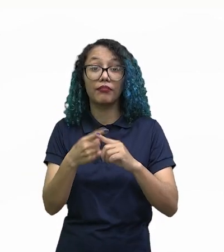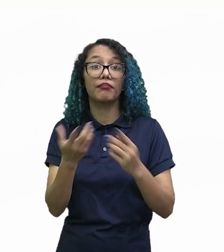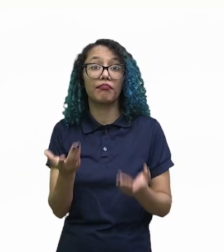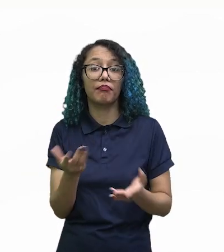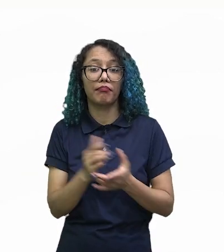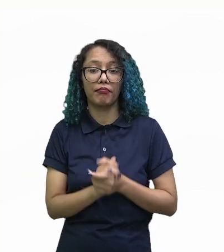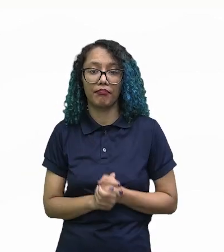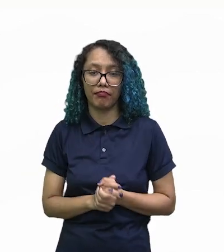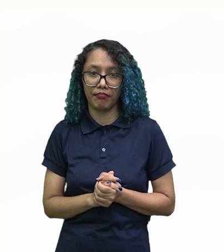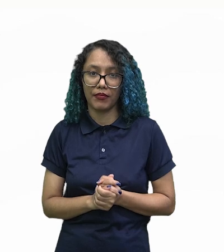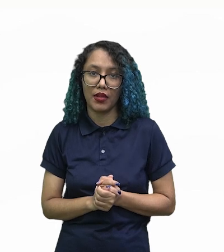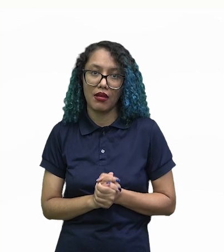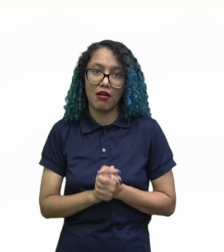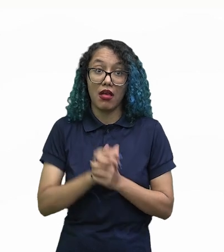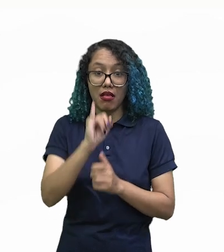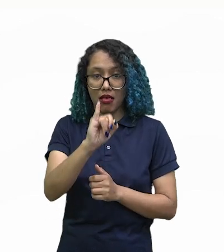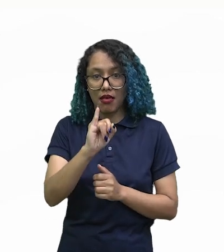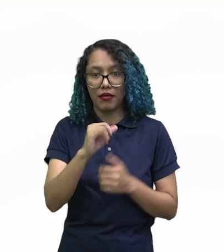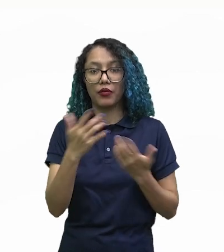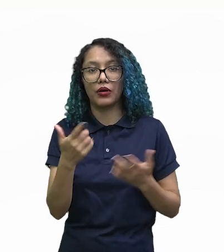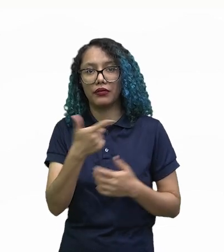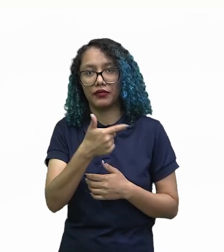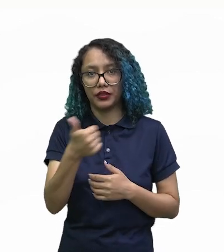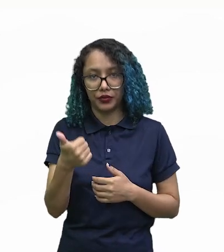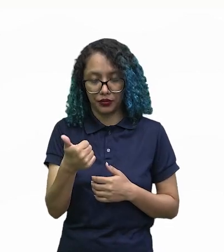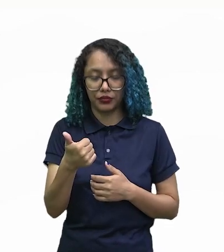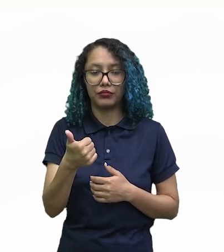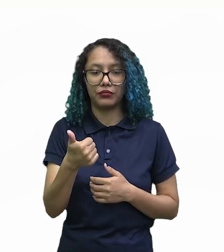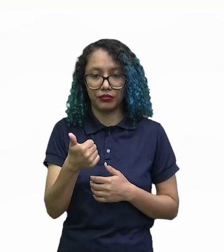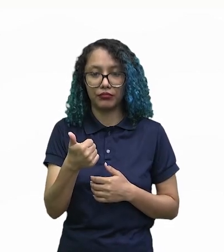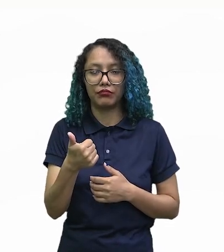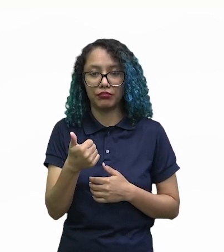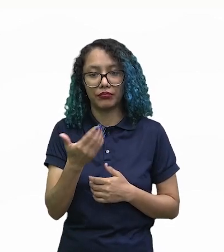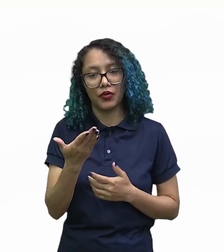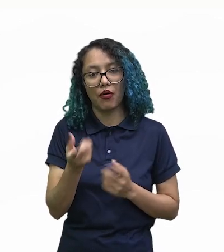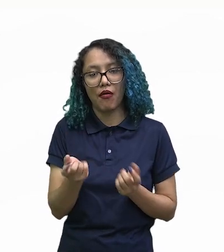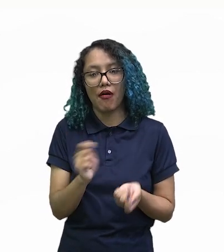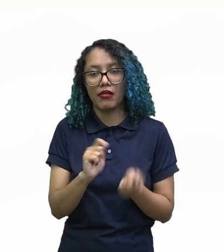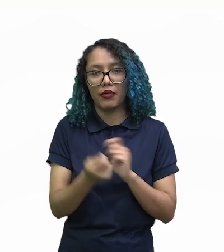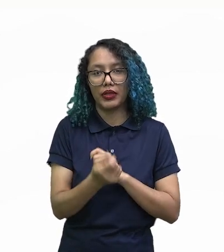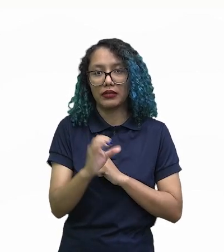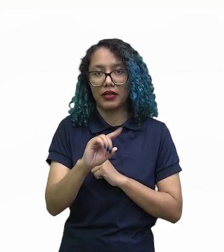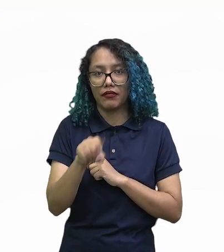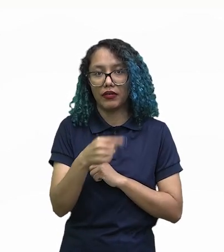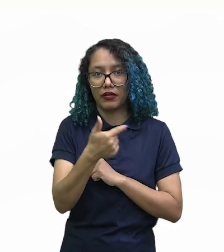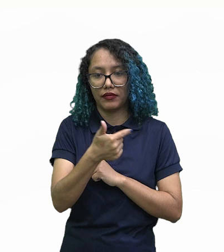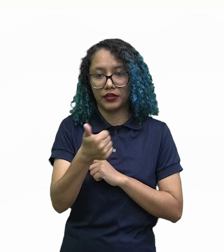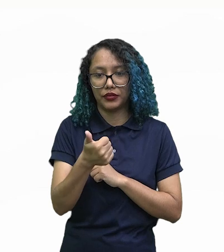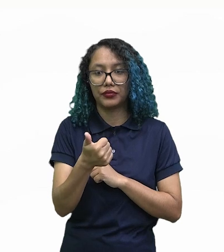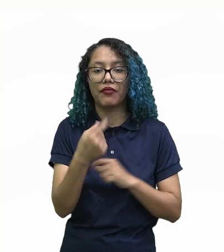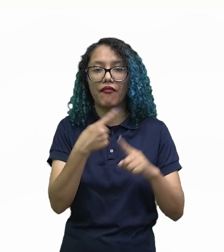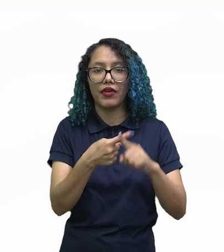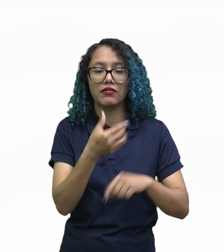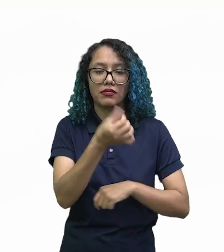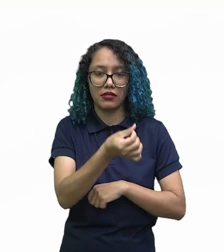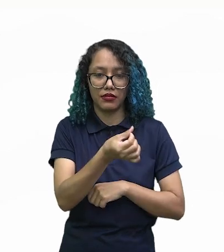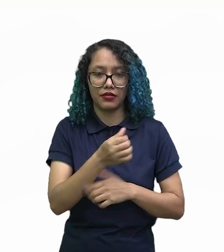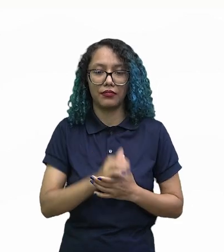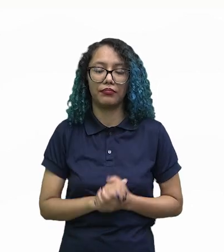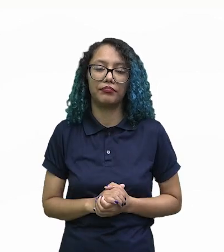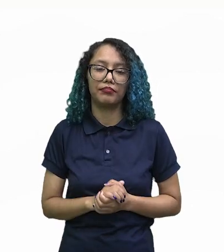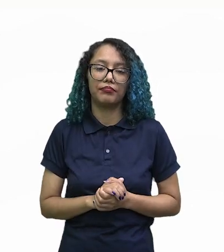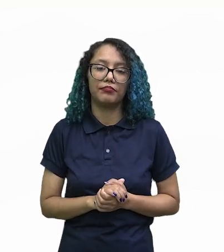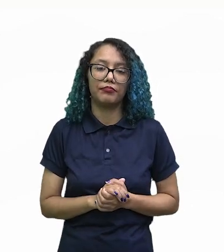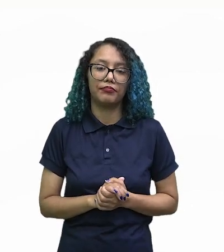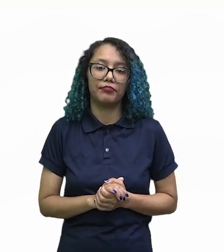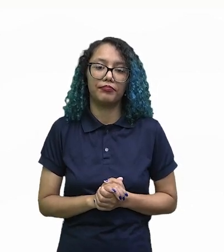quem? Pela taxa, que é 21%, 0,21, vezes o tempo, 6. Quando se